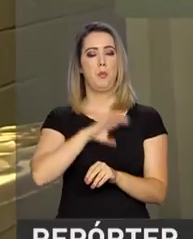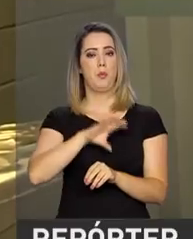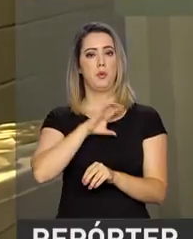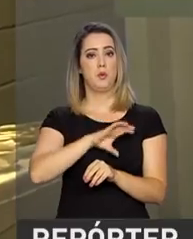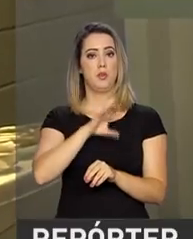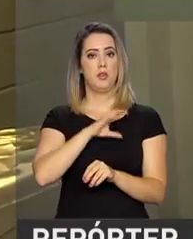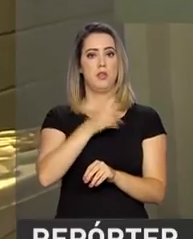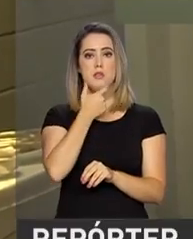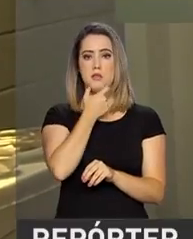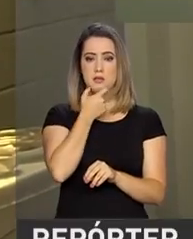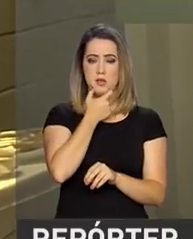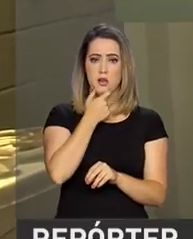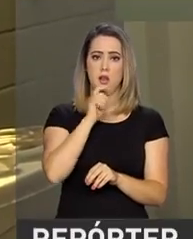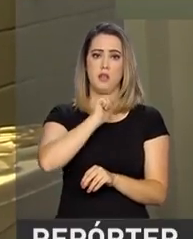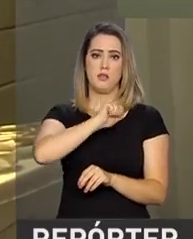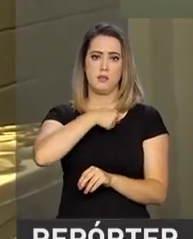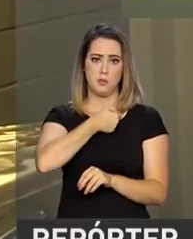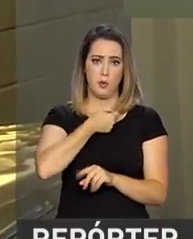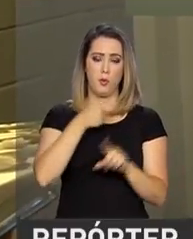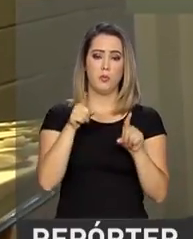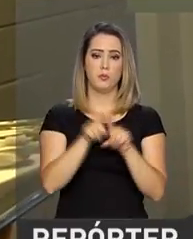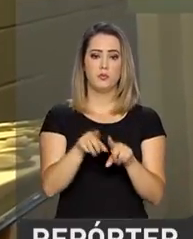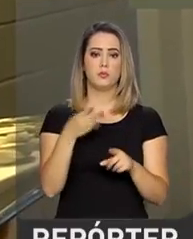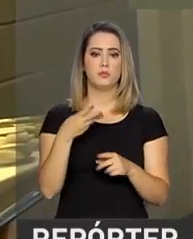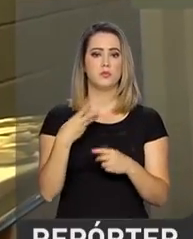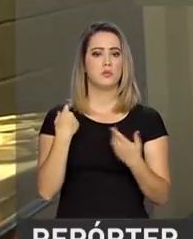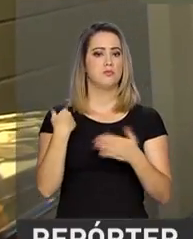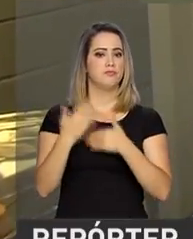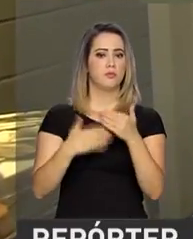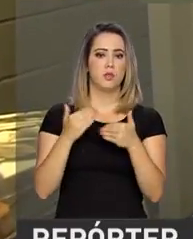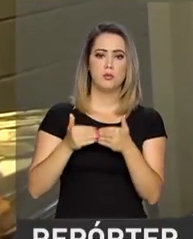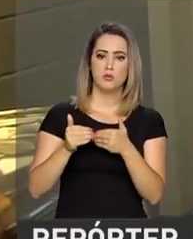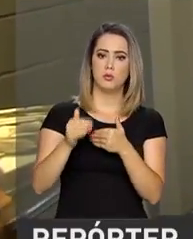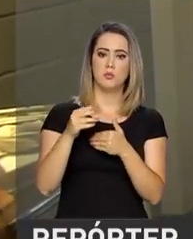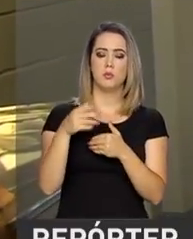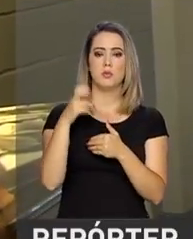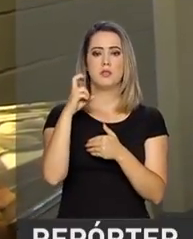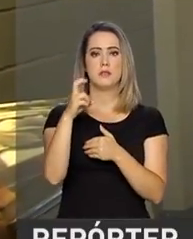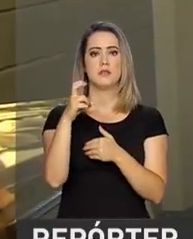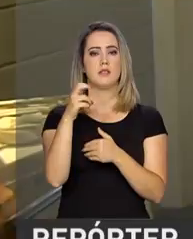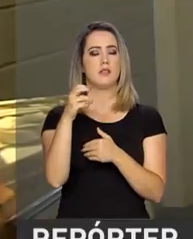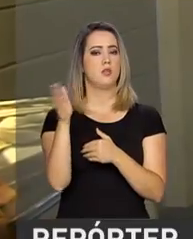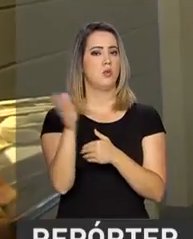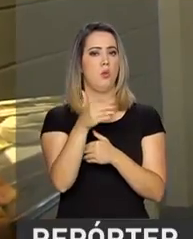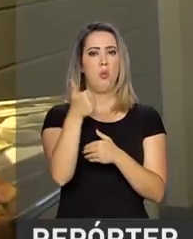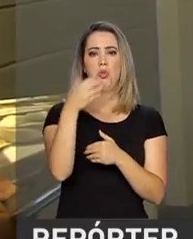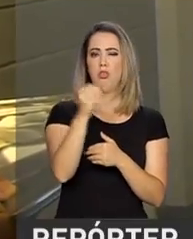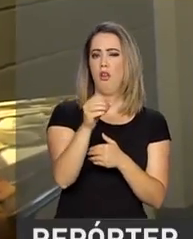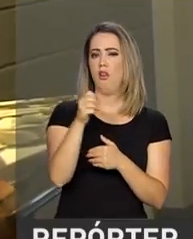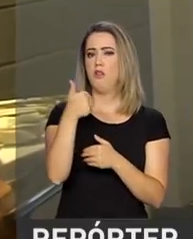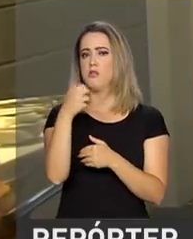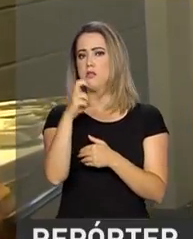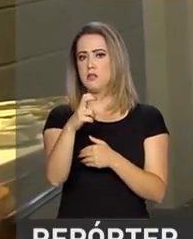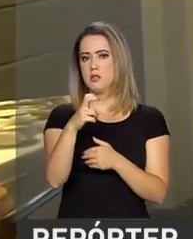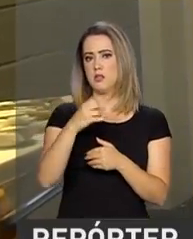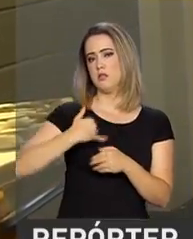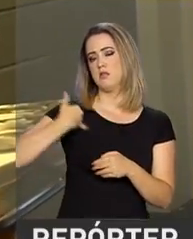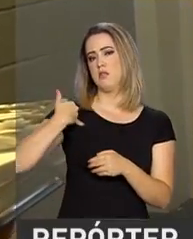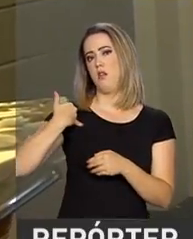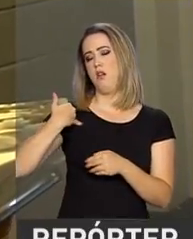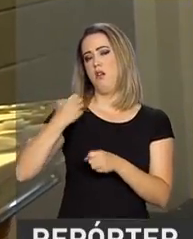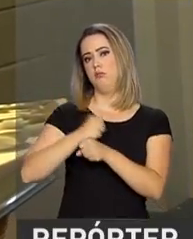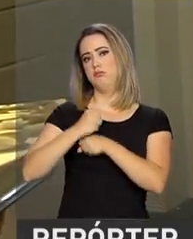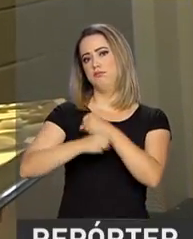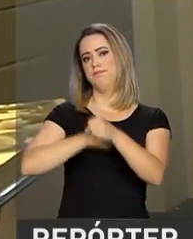vai ter incidência após 5, 10, 15, 20 anos, ou seja, a longo prazo. E os footprints, né, seriam